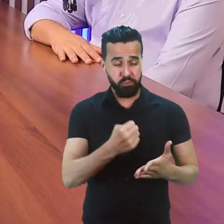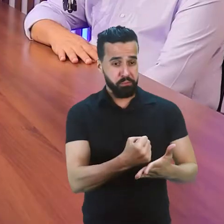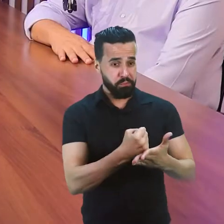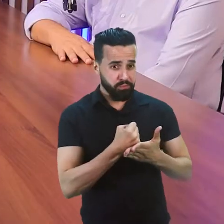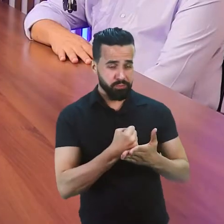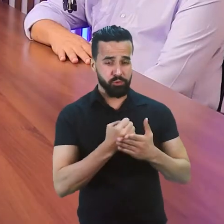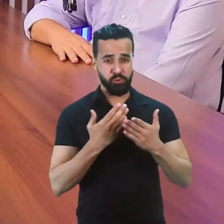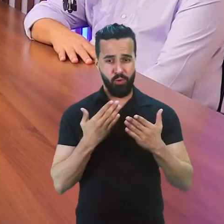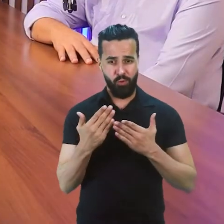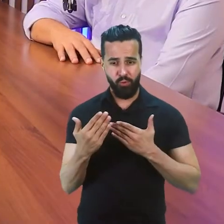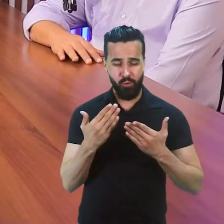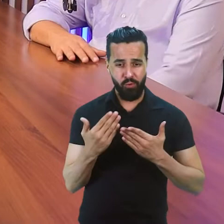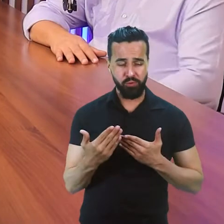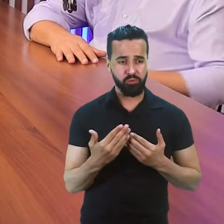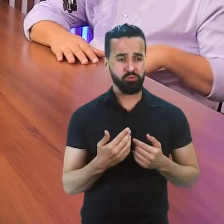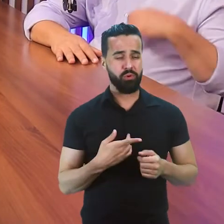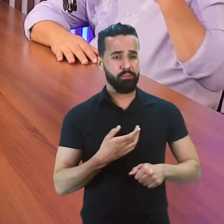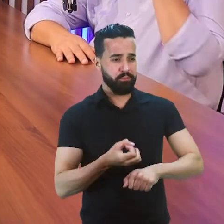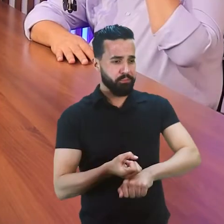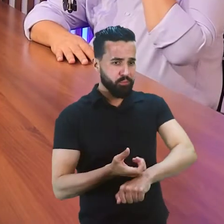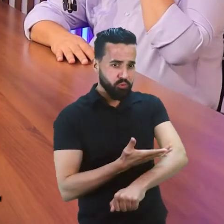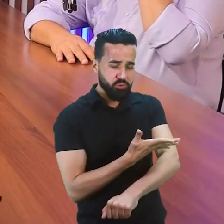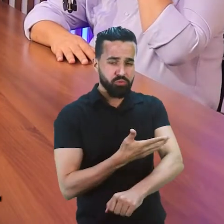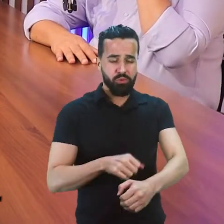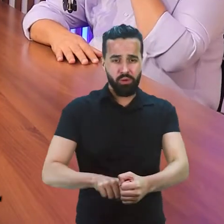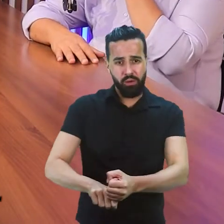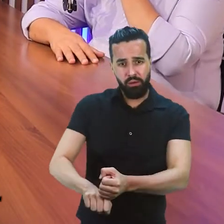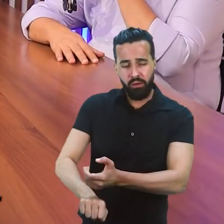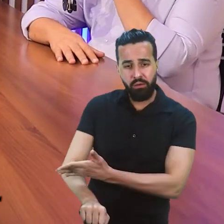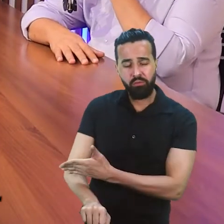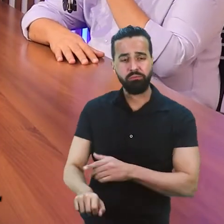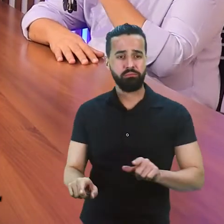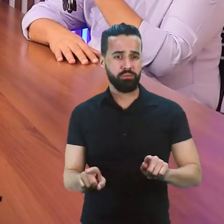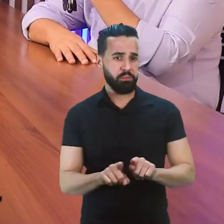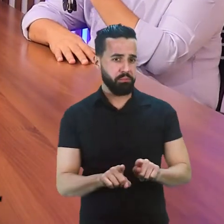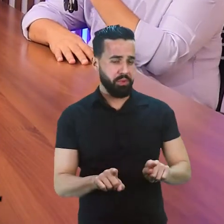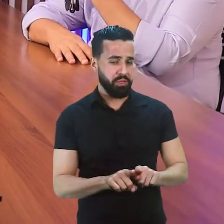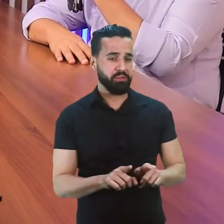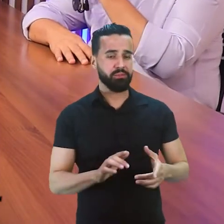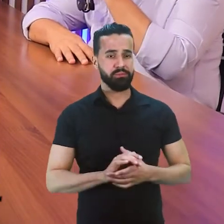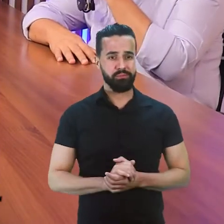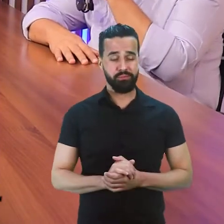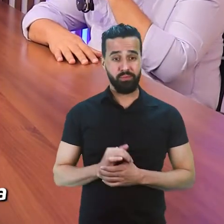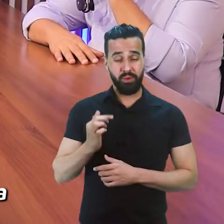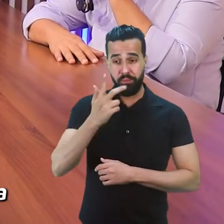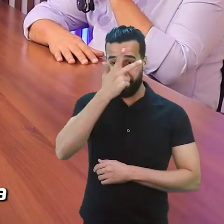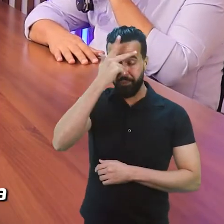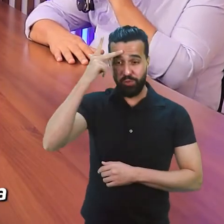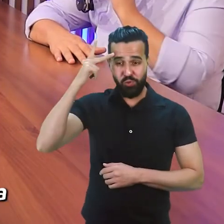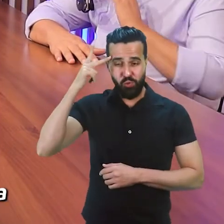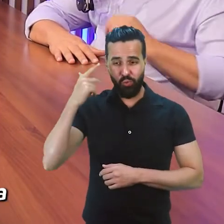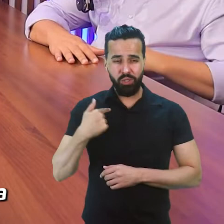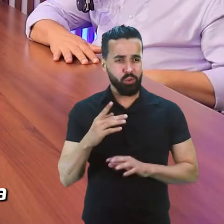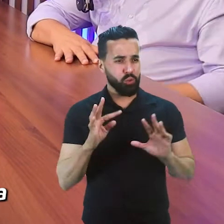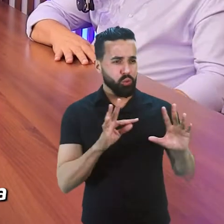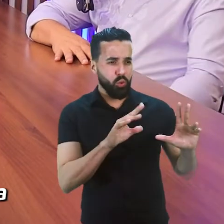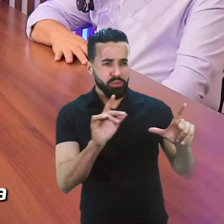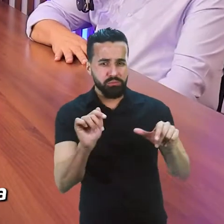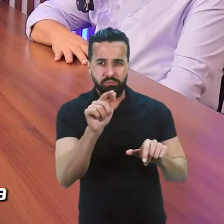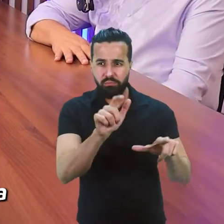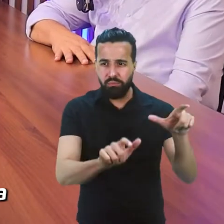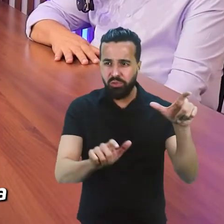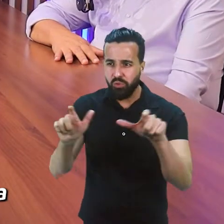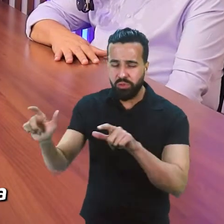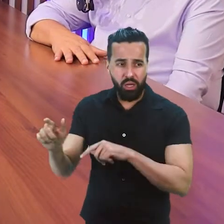psicológico, emocional né? naquele momento. E ela era a pessoa de todas as pessoas, eu falo de todas mesmo,